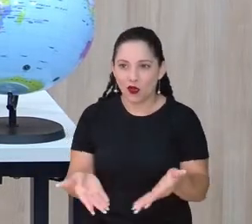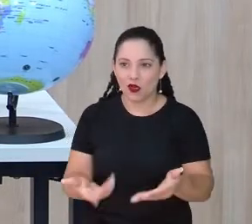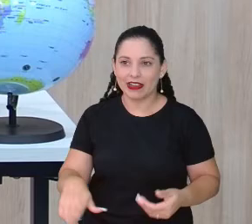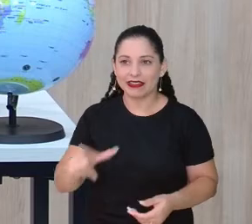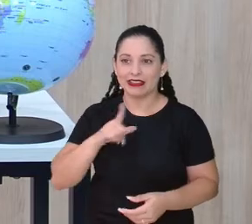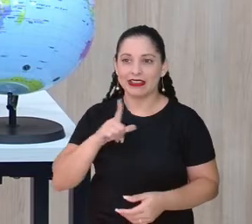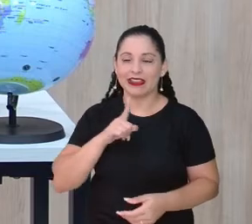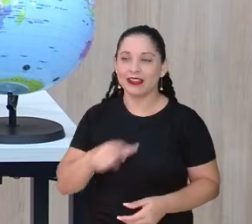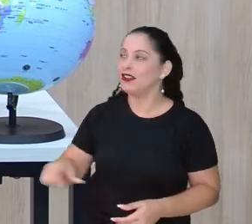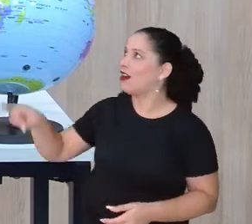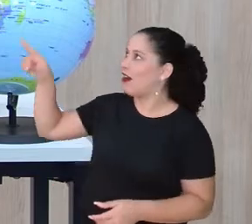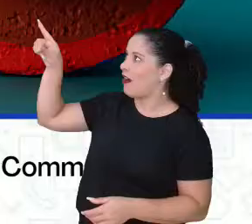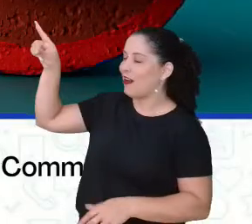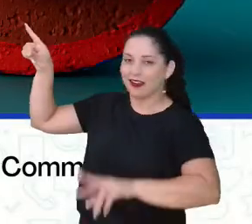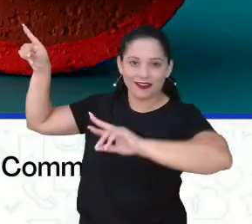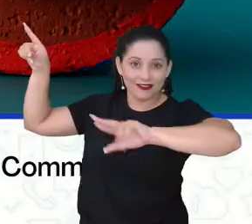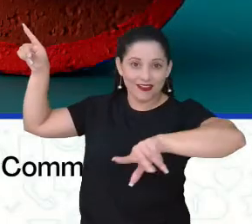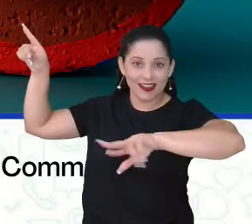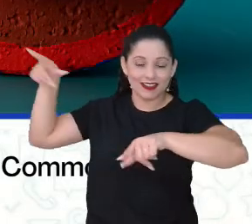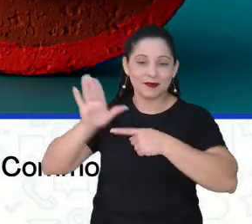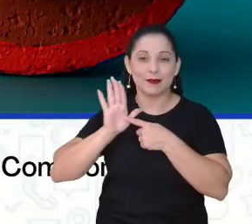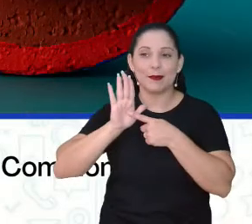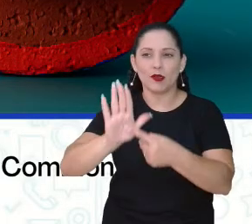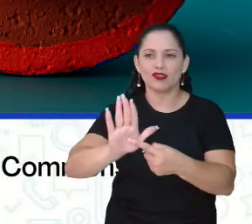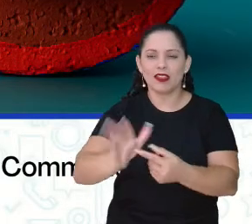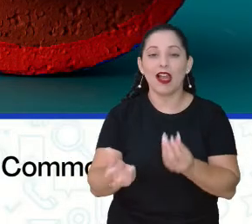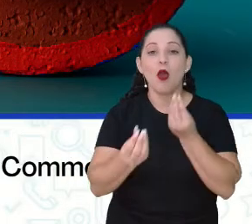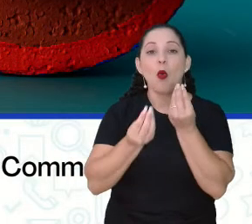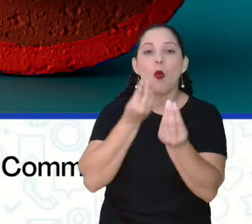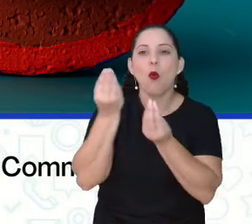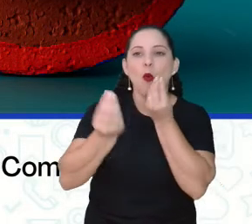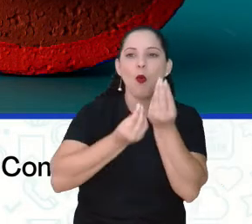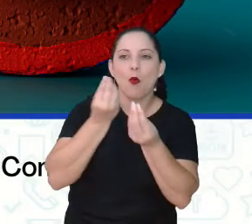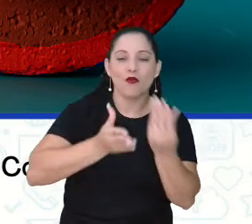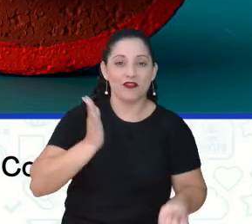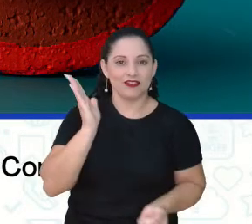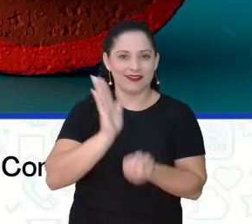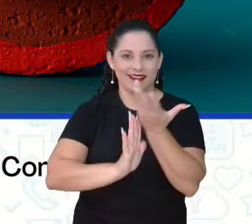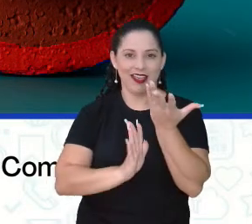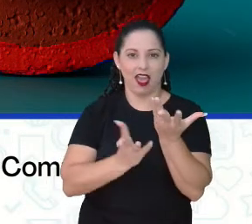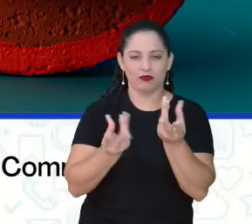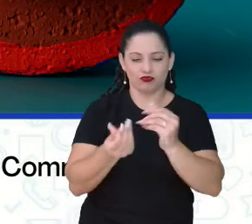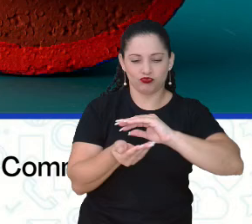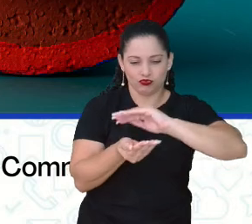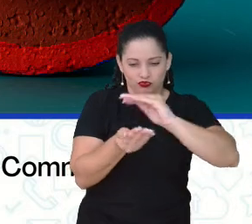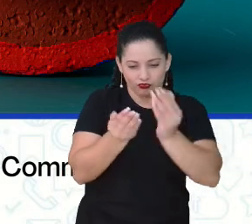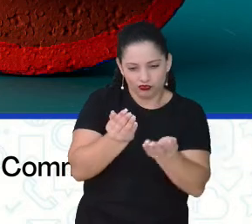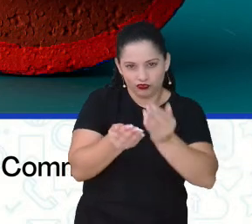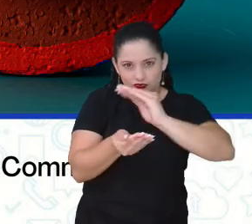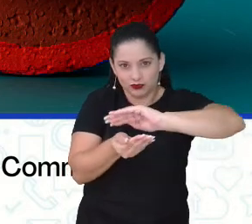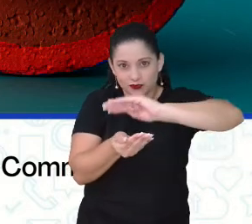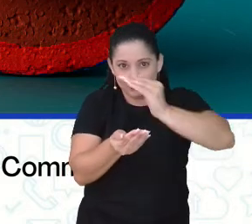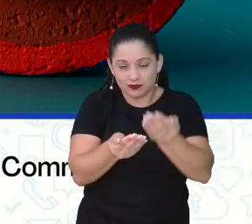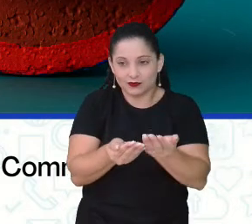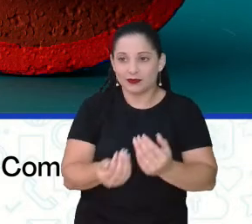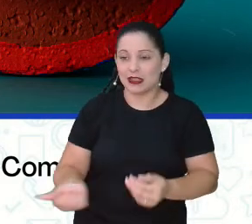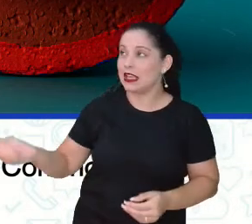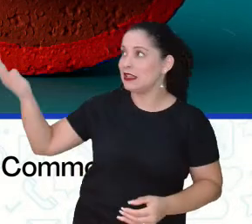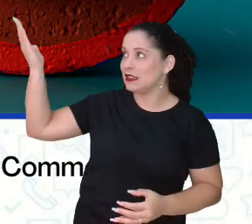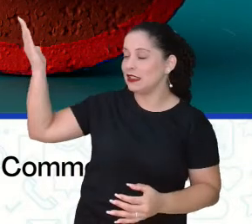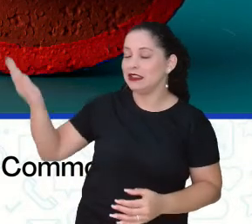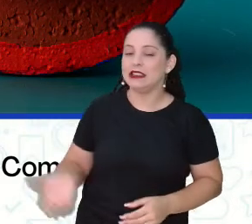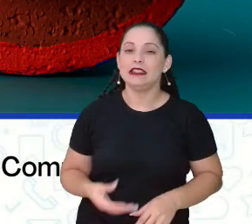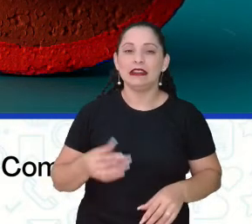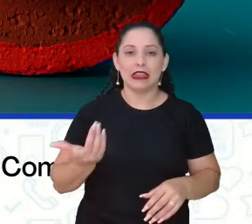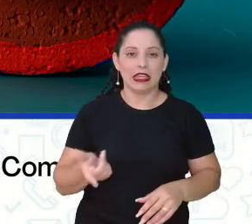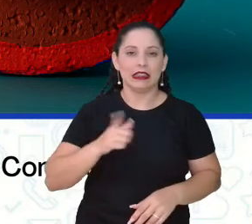outra representação, mostrando aqui como foi feito, né? E aí, se vocês perceberem, foi feito com isopor. E